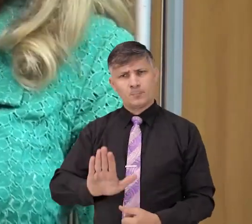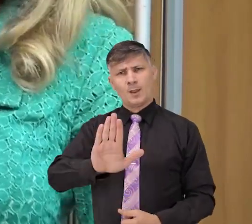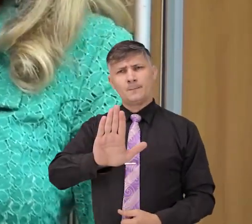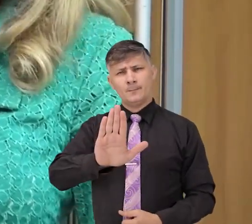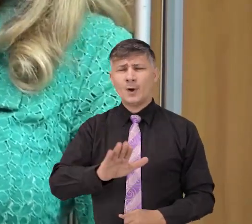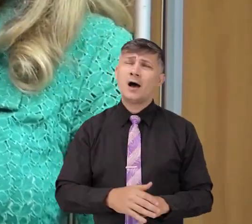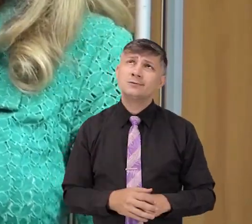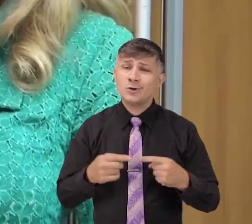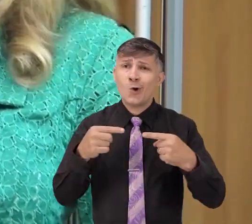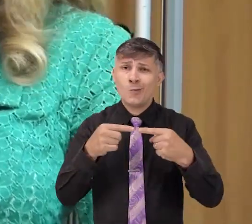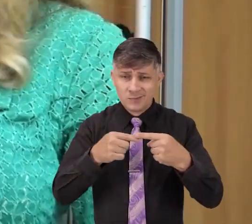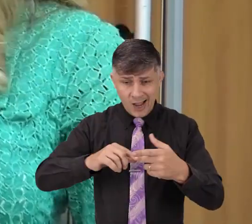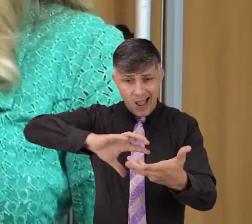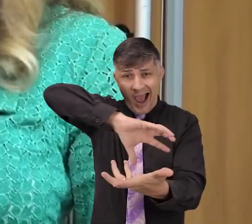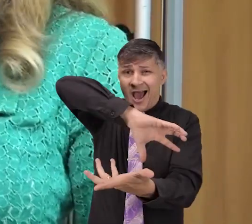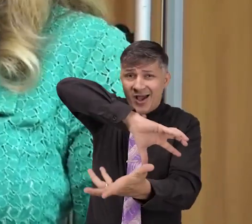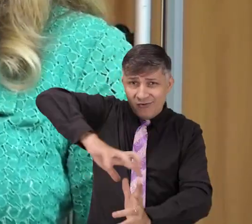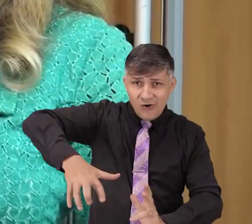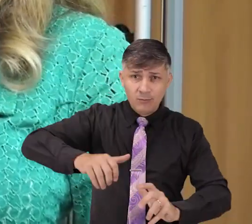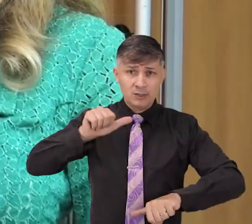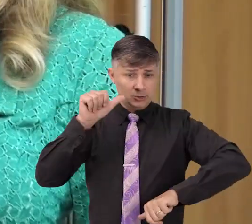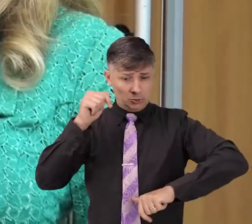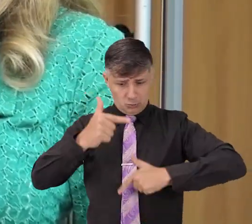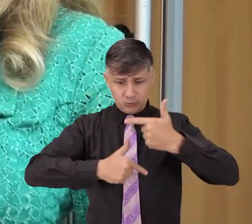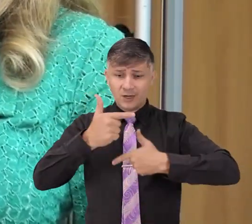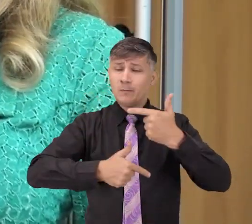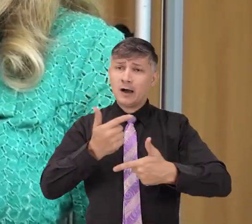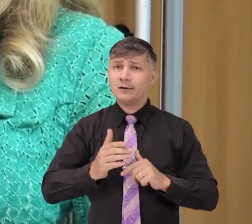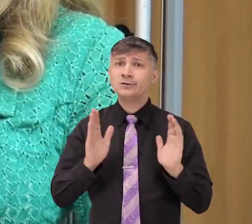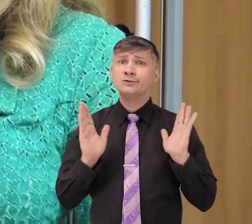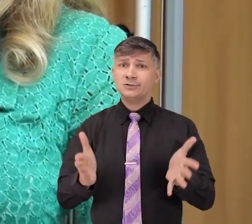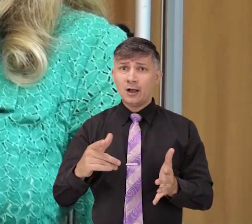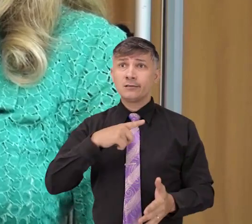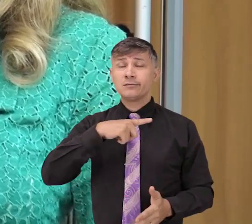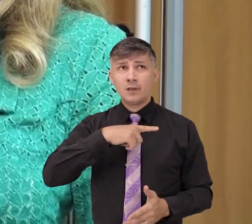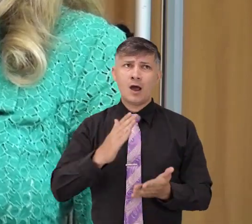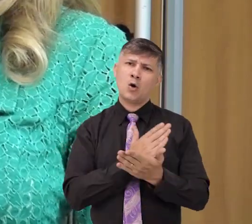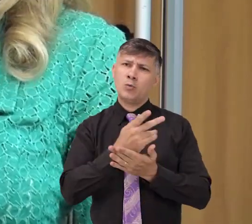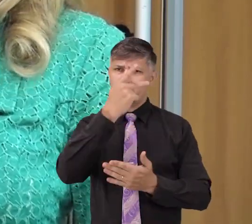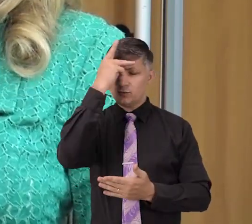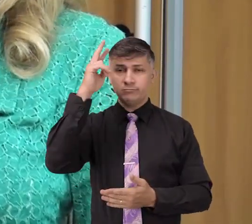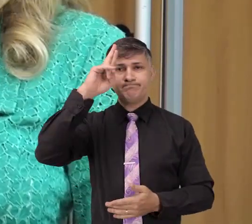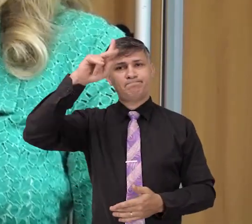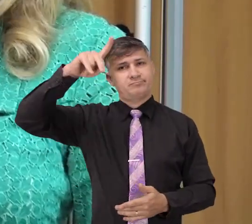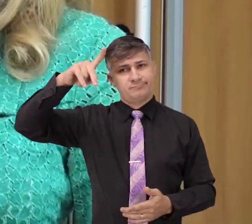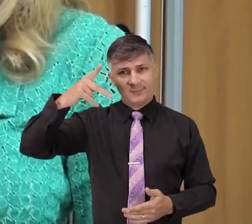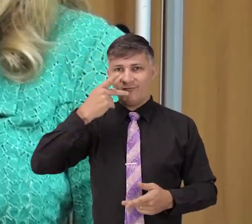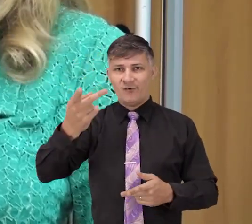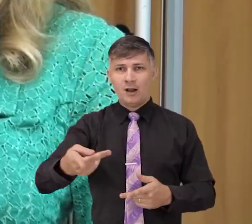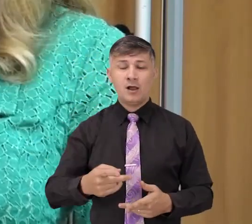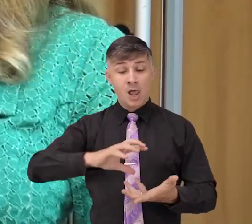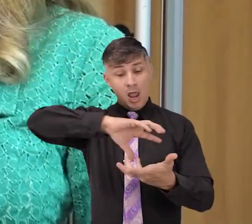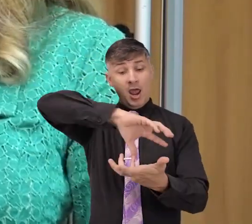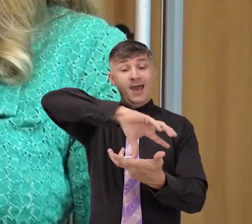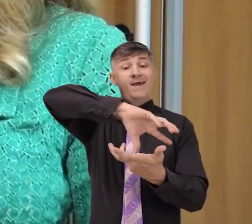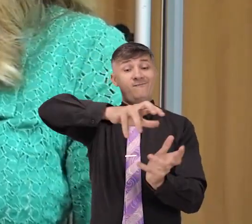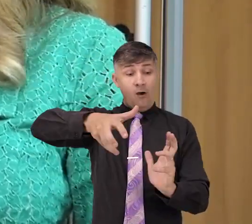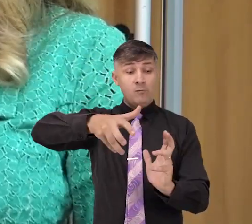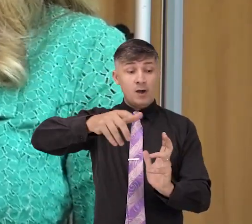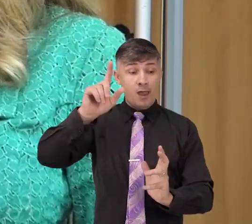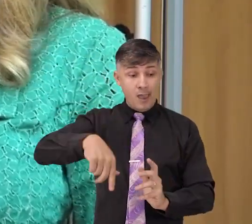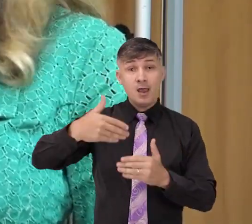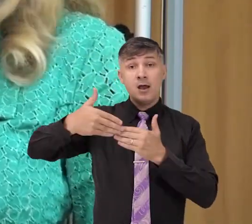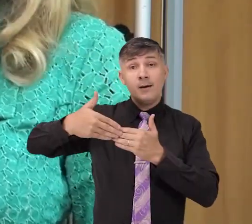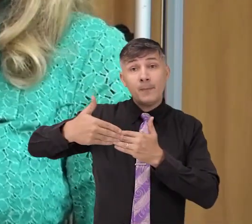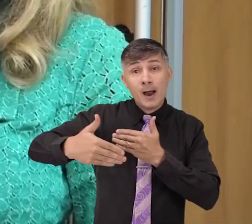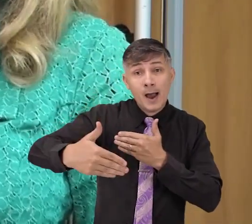Bom, mas o fato é que a reforma trabalhista, eu acho que até algumas pessoas cometem um equívoco de dizer que a reforma